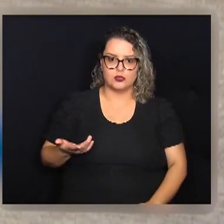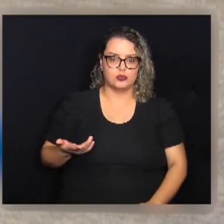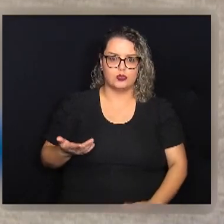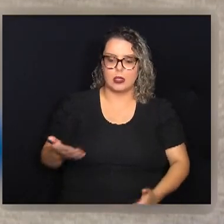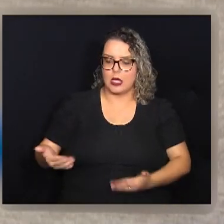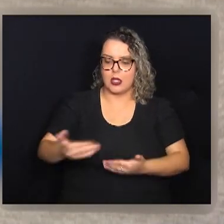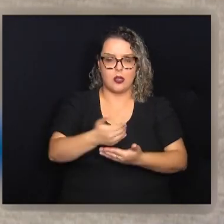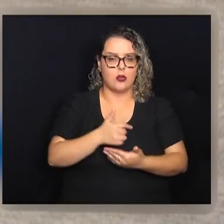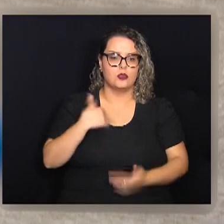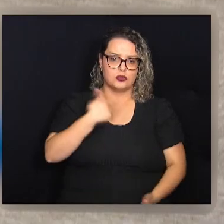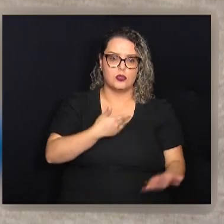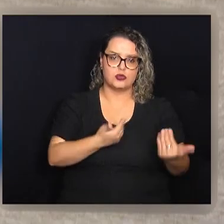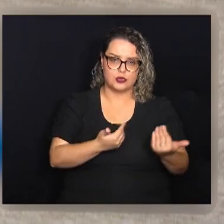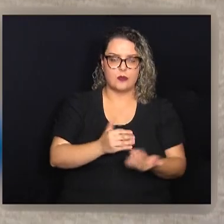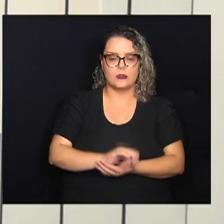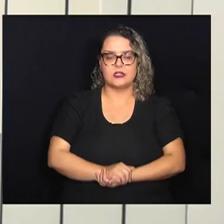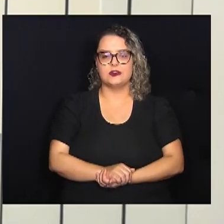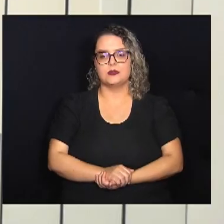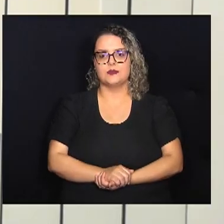acolheu os nossos jovens.